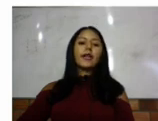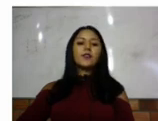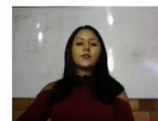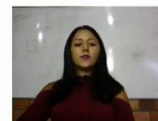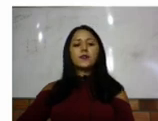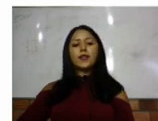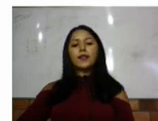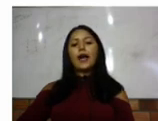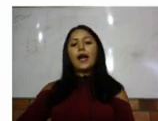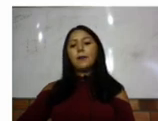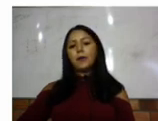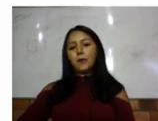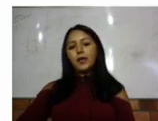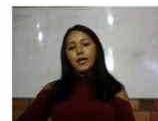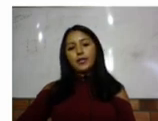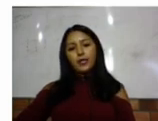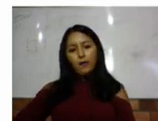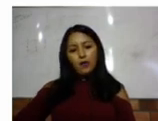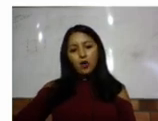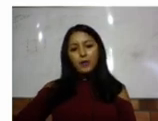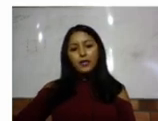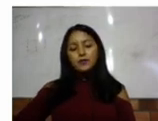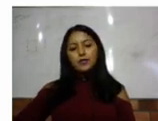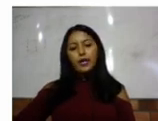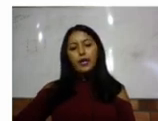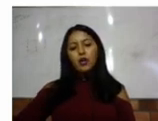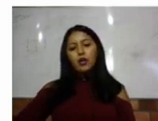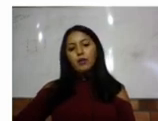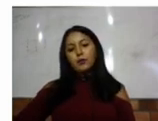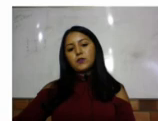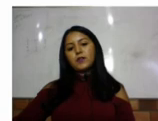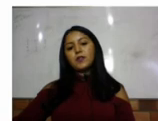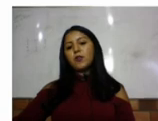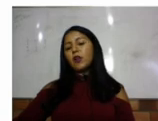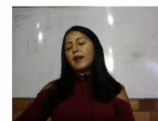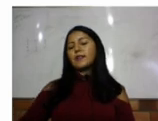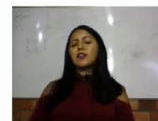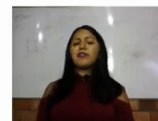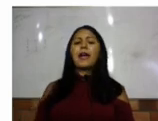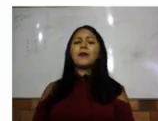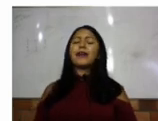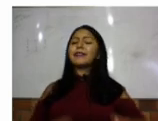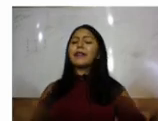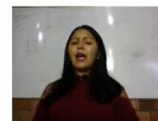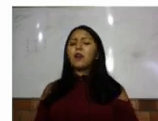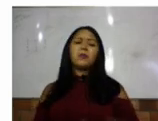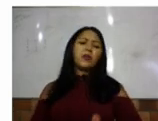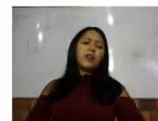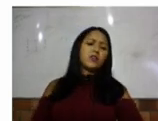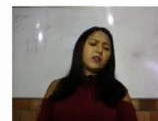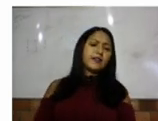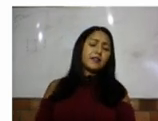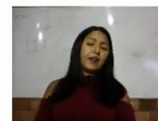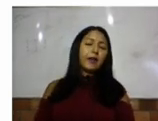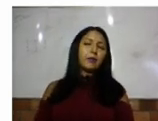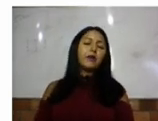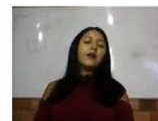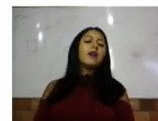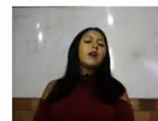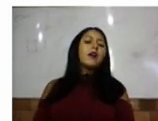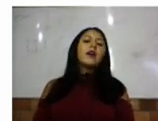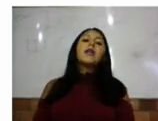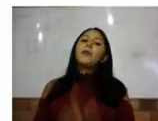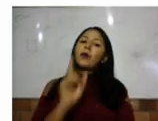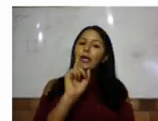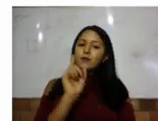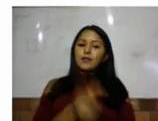exus e diz aos ter abro então como é que eu sei a professora se eu colocasse aqui o verbo cantar como que eu ia conjugar esse